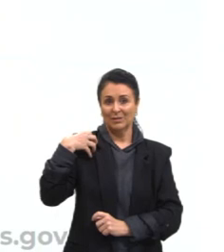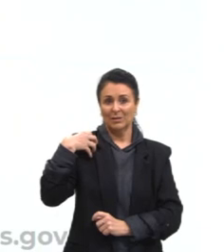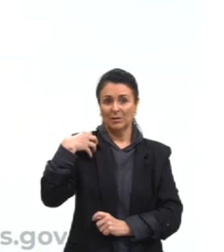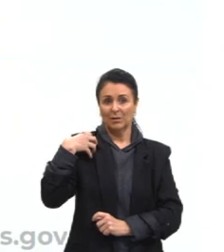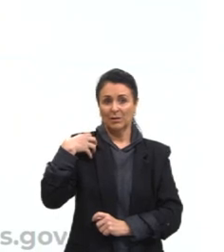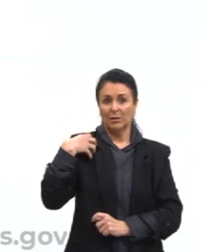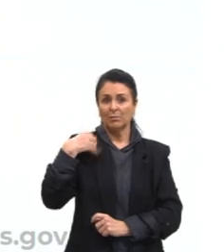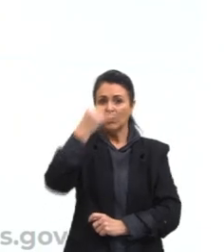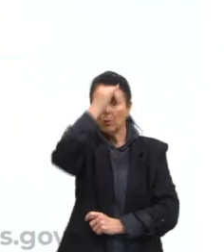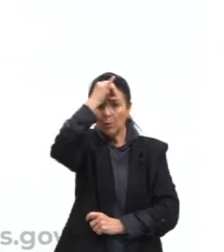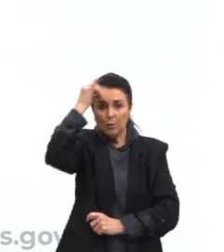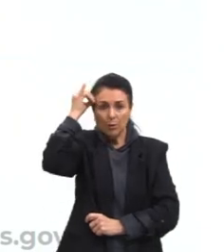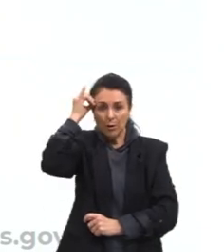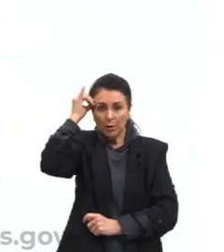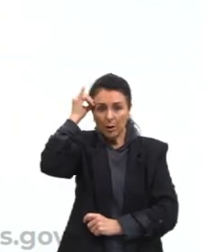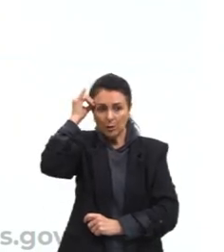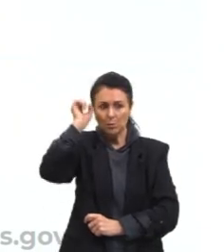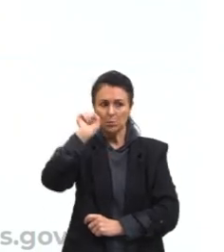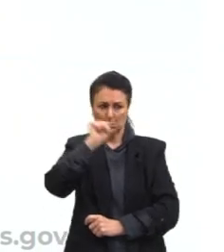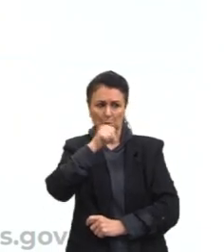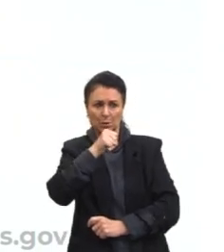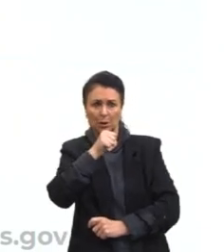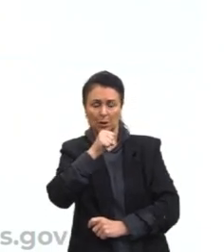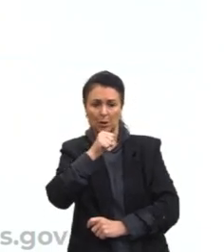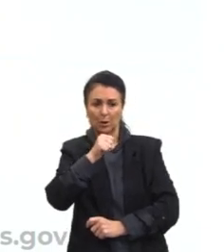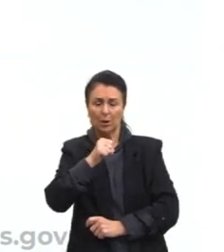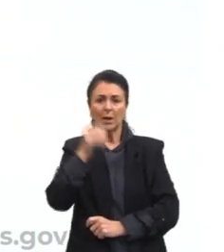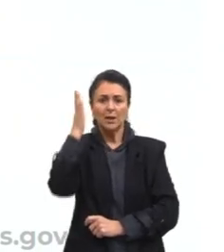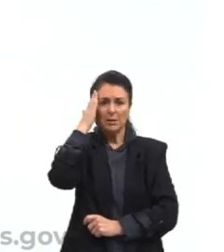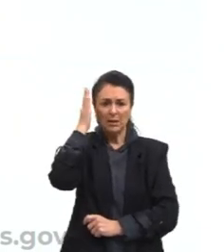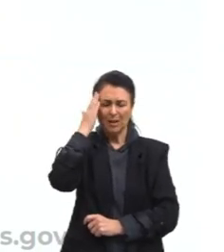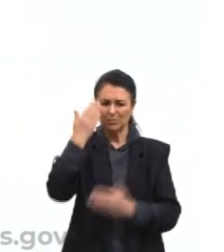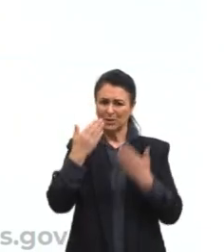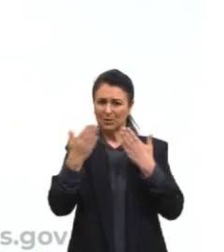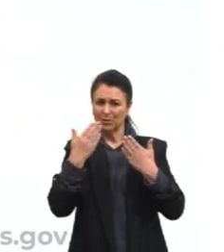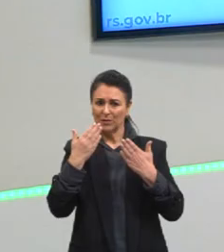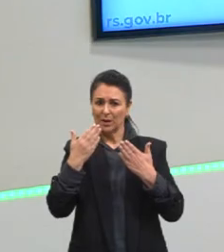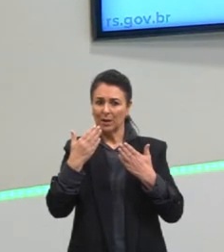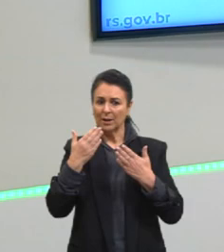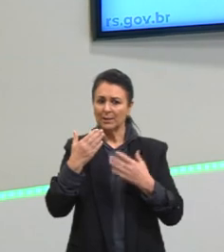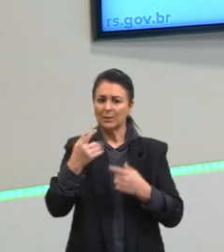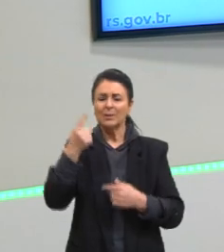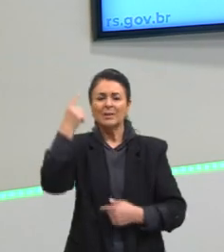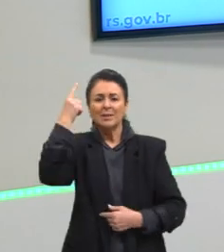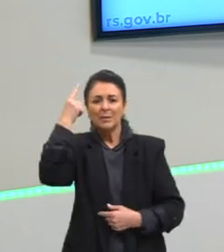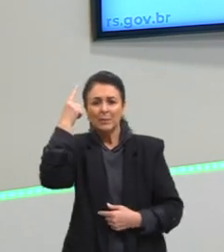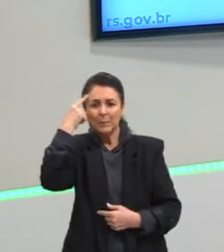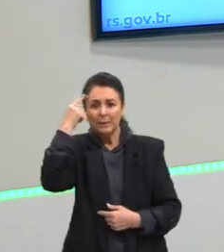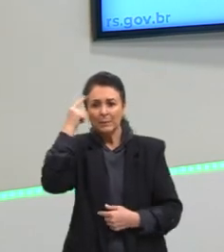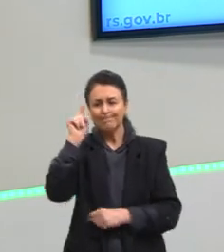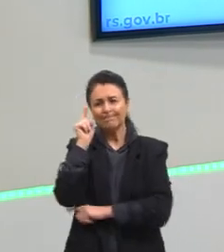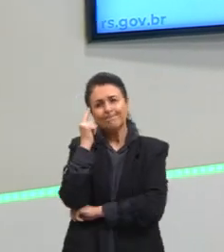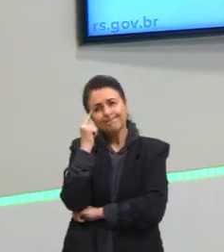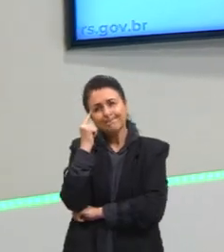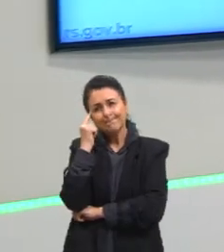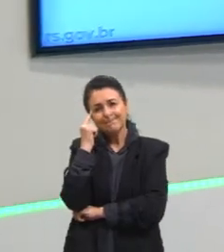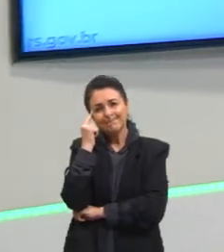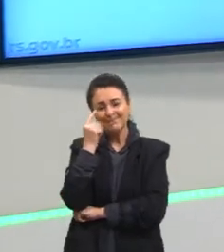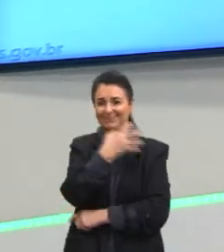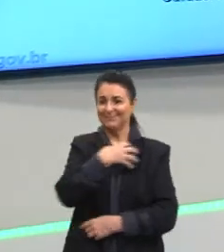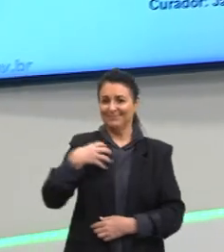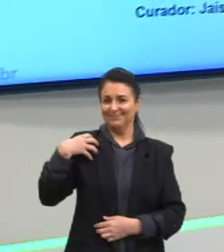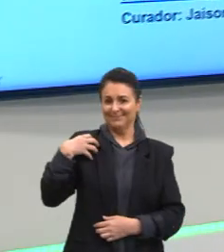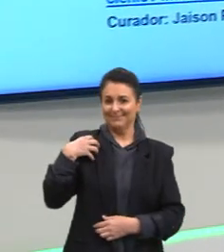e o ignorante afirma o sábio dúvida O sensato reflete Aristóteles É sim vamos